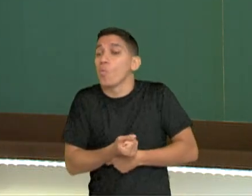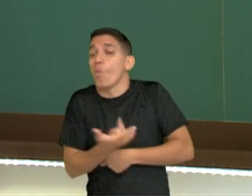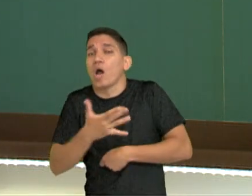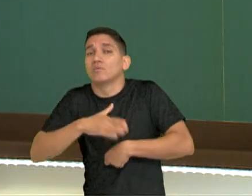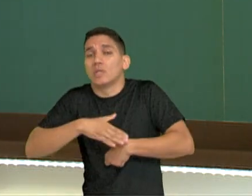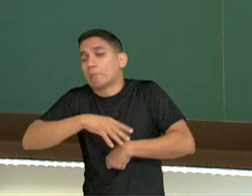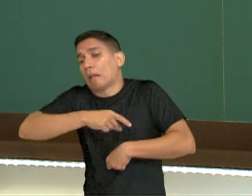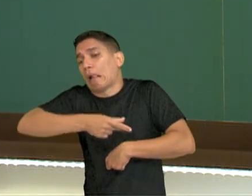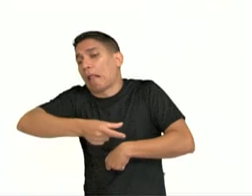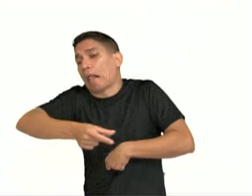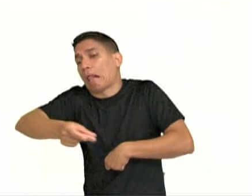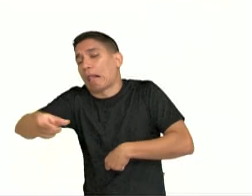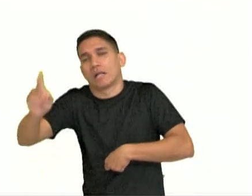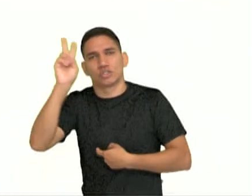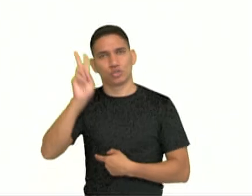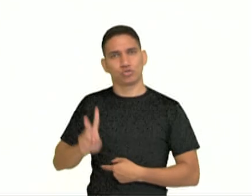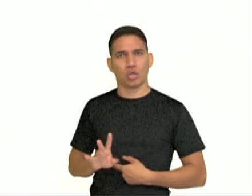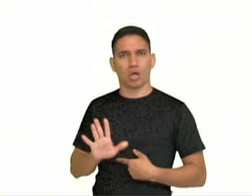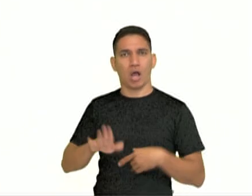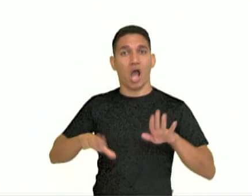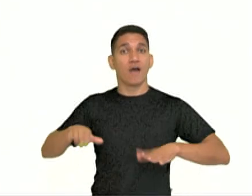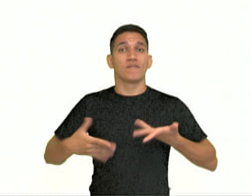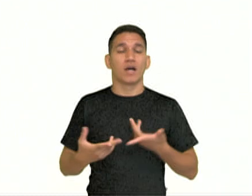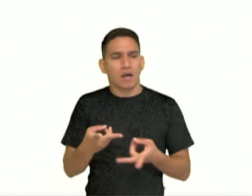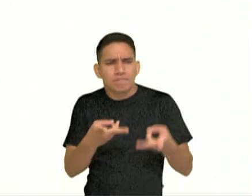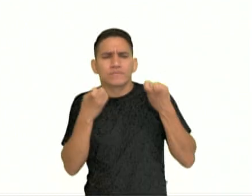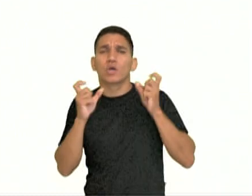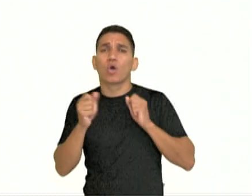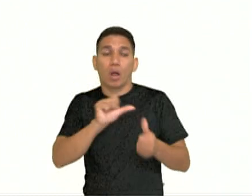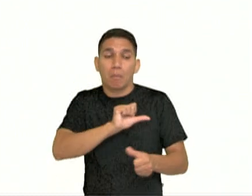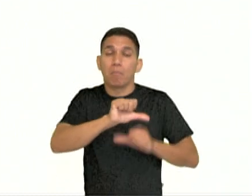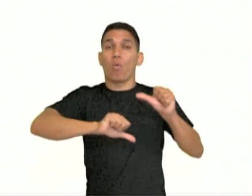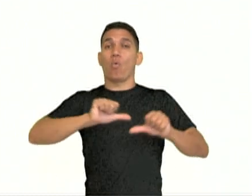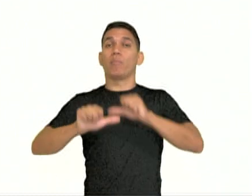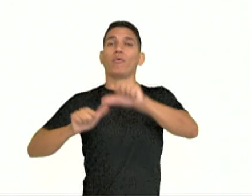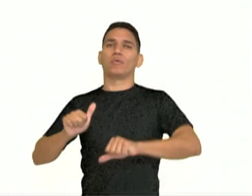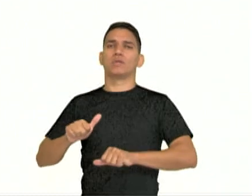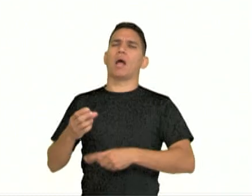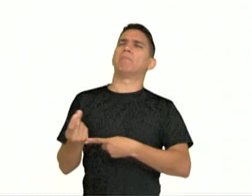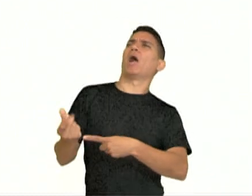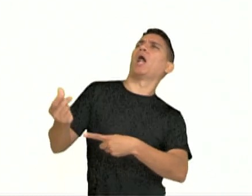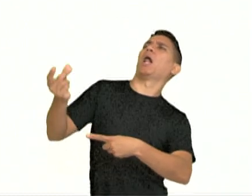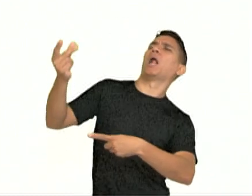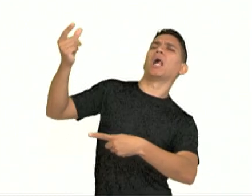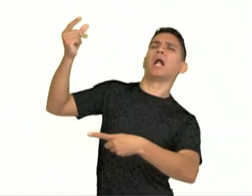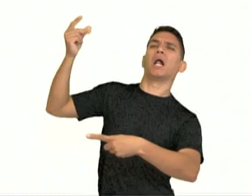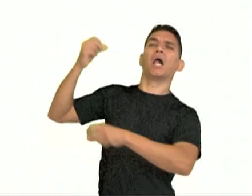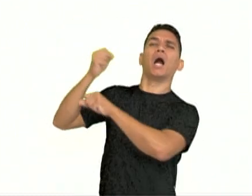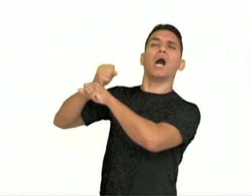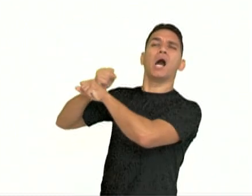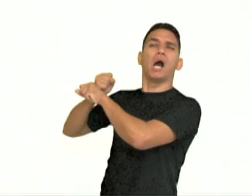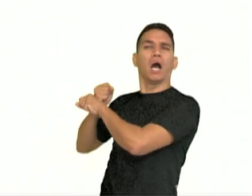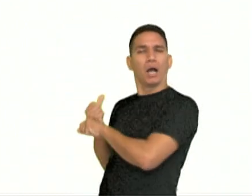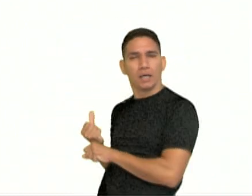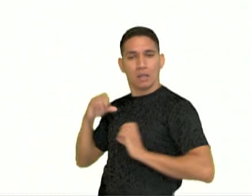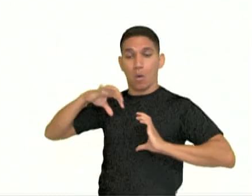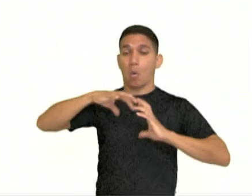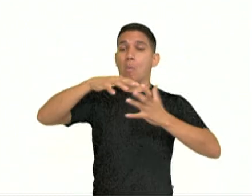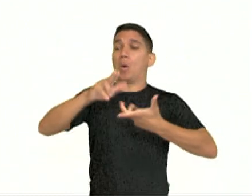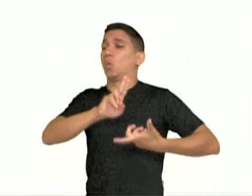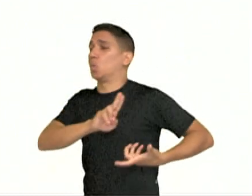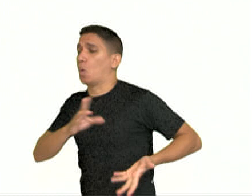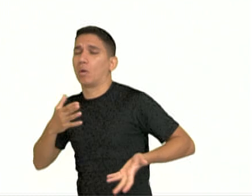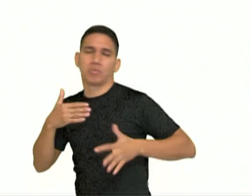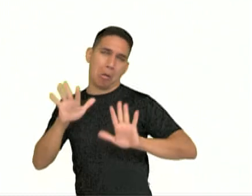dura a história. Então, às vezes, nós conseguimos ver a passagem de tempo, né? Há muitos anos atrás, num planeta chamado,